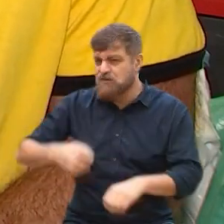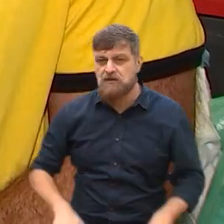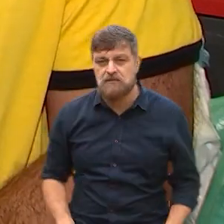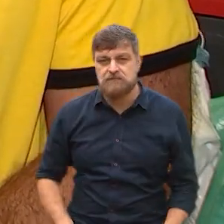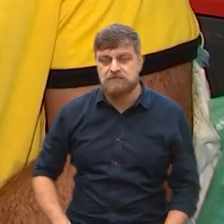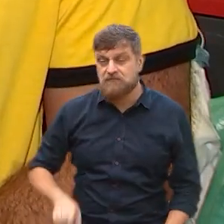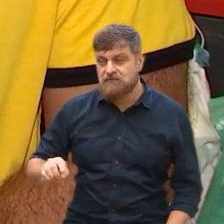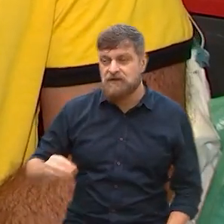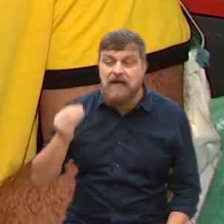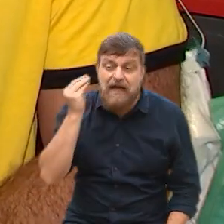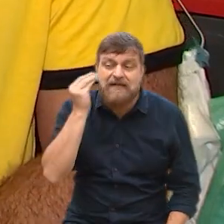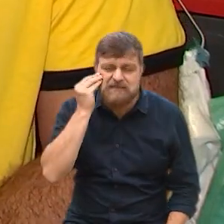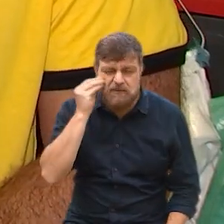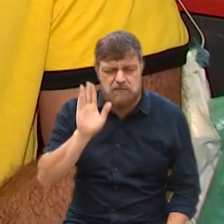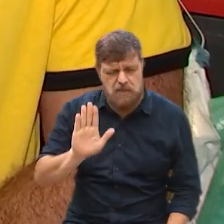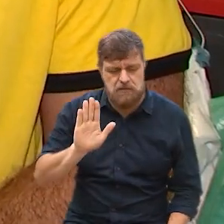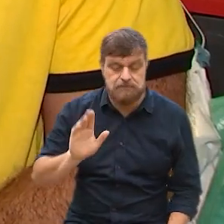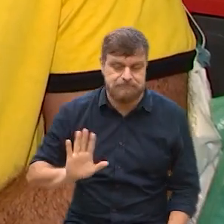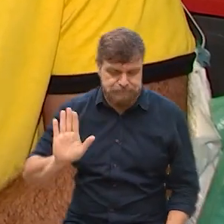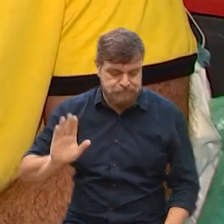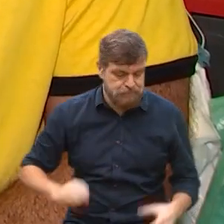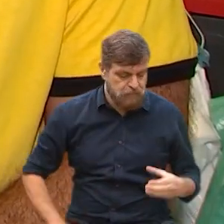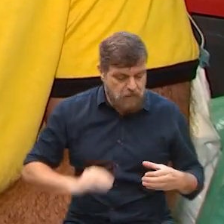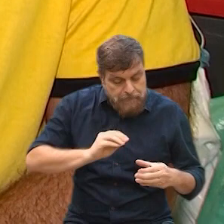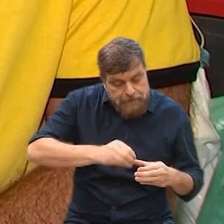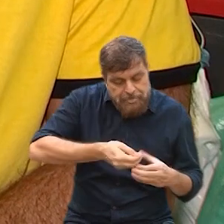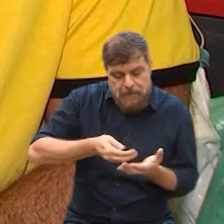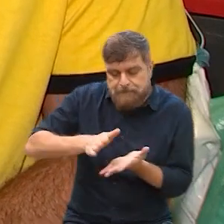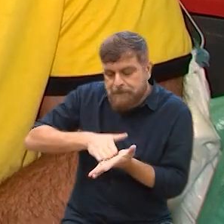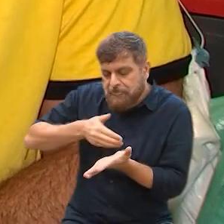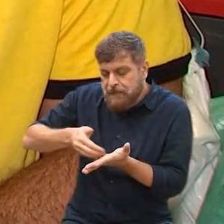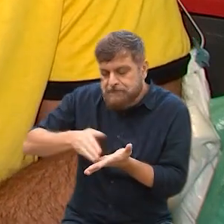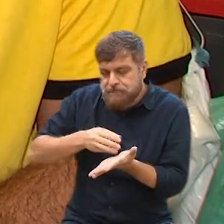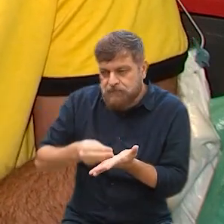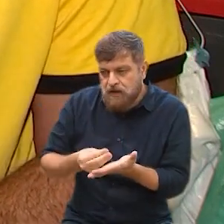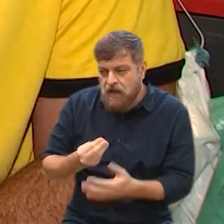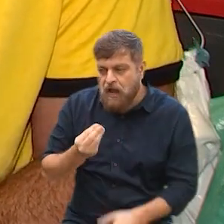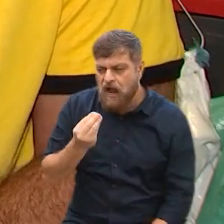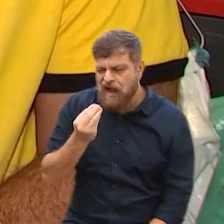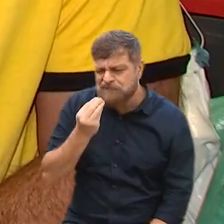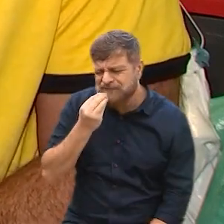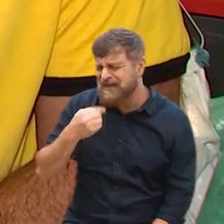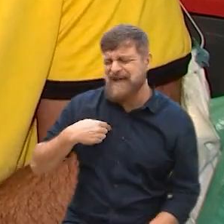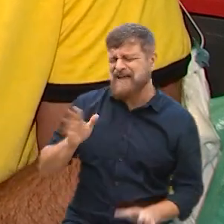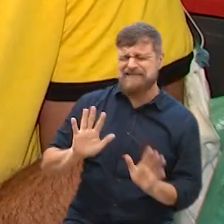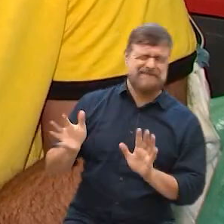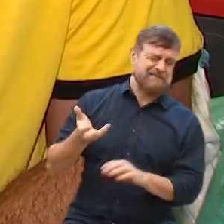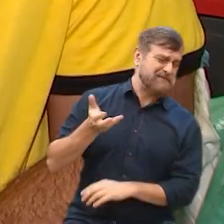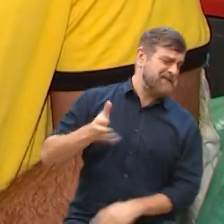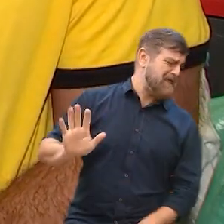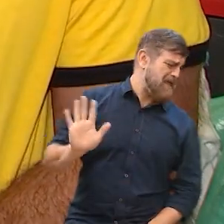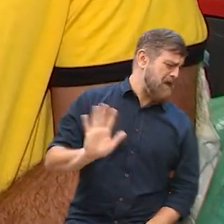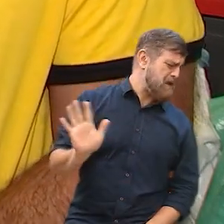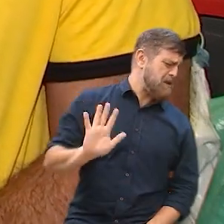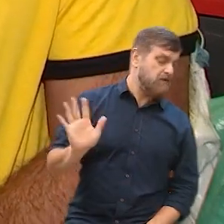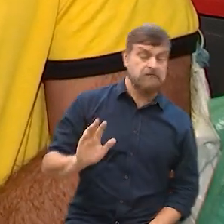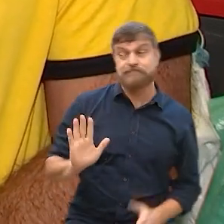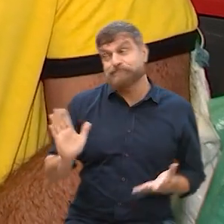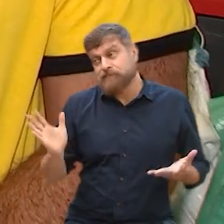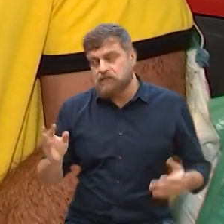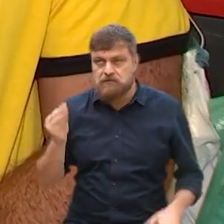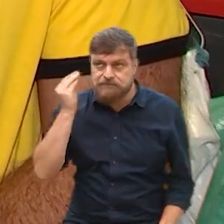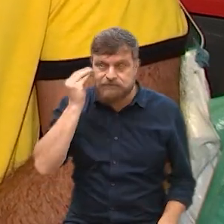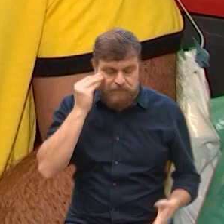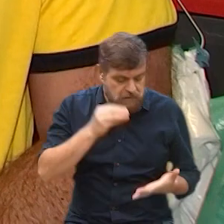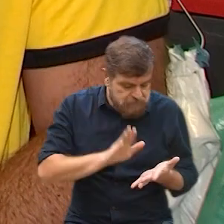me fez experimentar o produto. Isso que foi o problema. Não, come. Eu falei, não quero, mas experimenta. Eu experimentei. Aí a